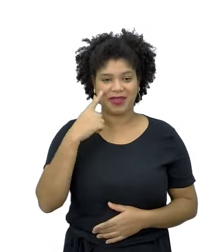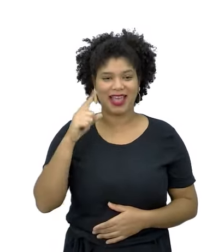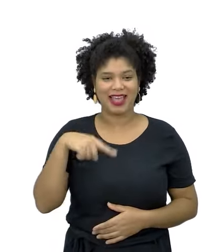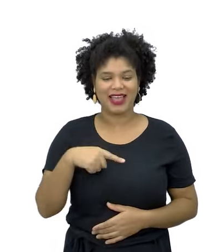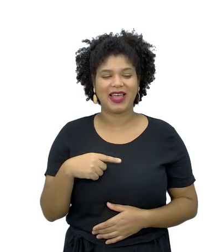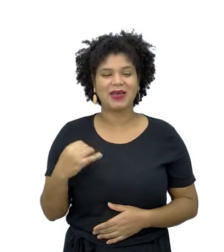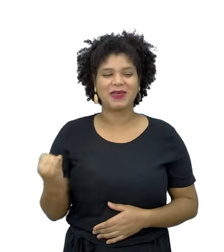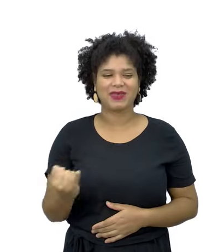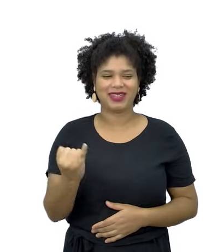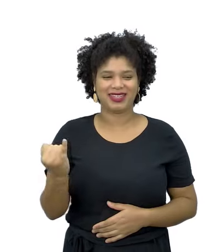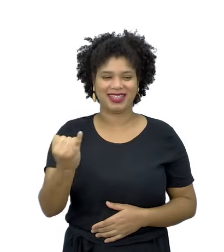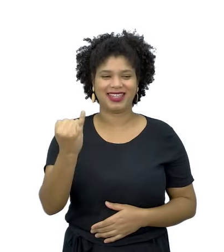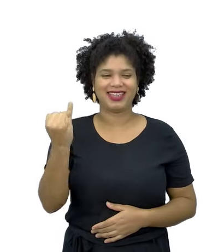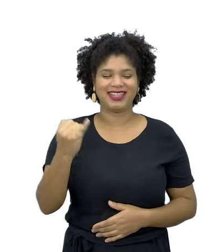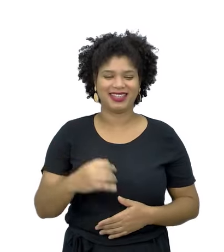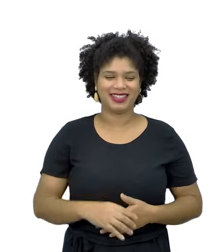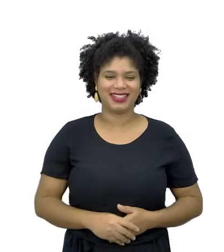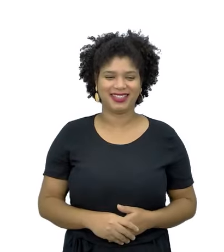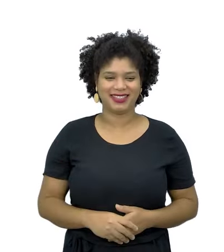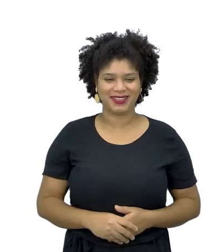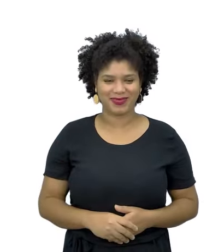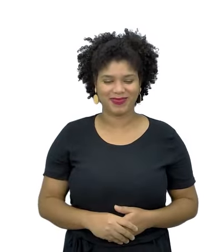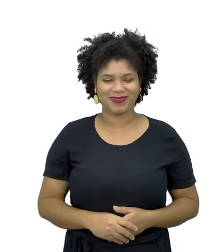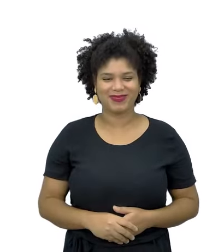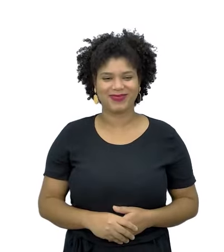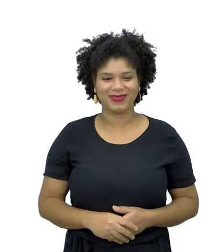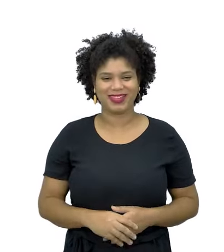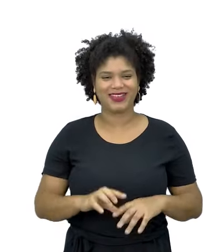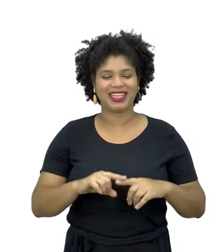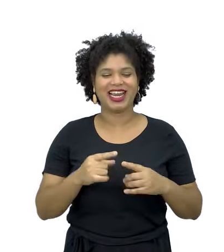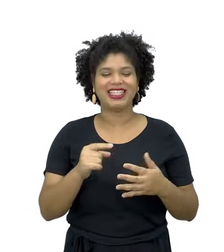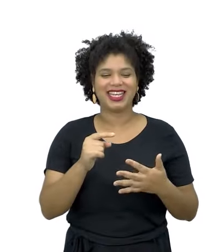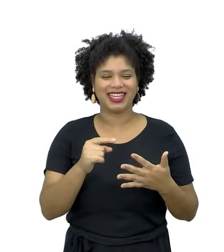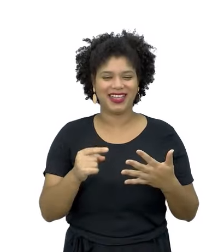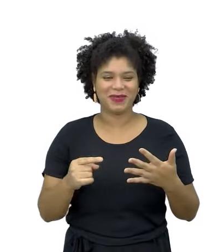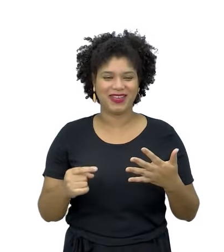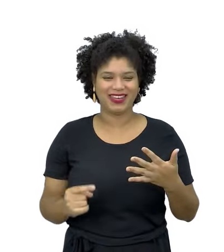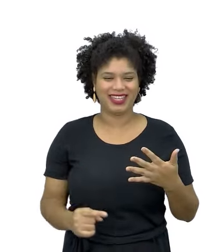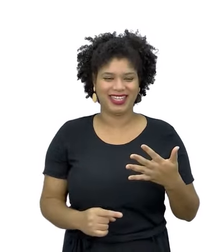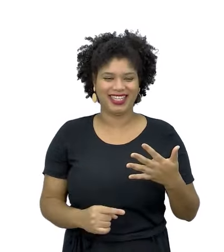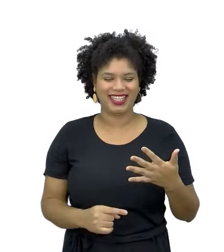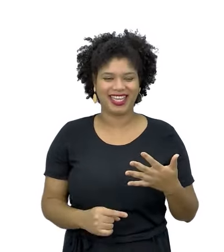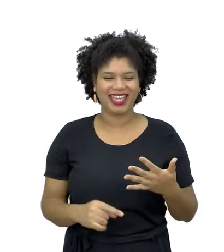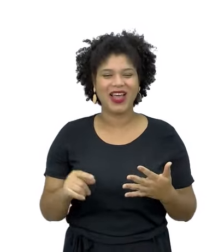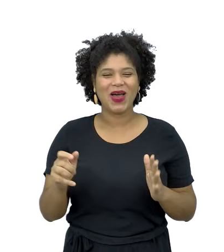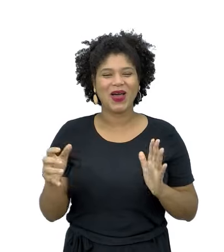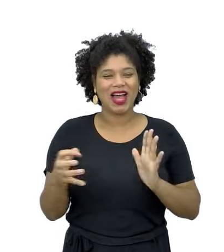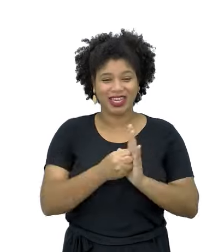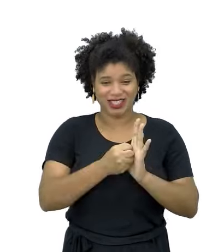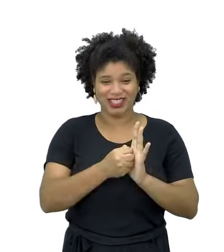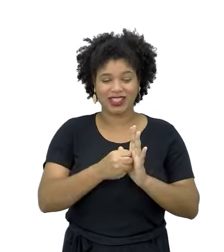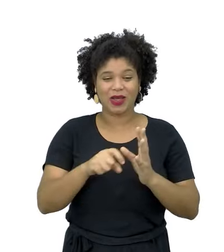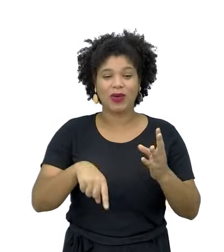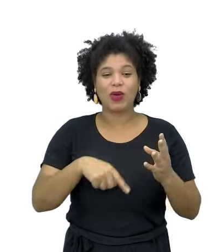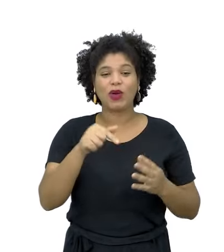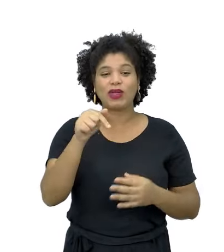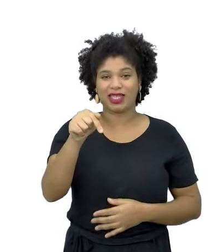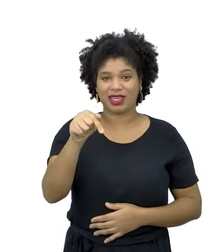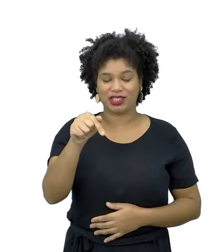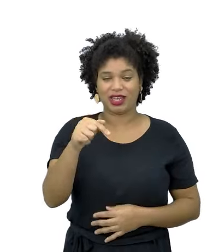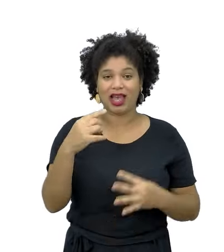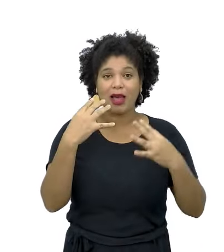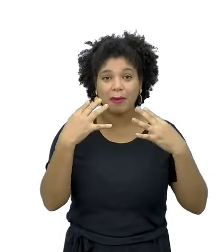bastante importante. Depois disso, né, existe a plenária. A plenária, ela possibilita